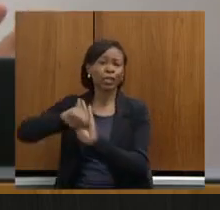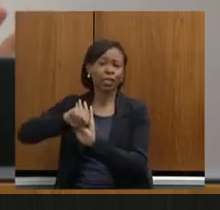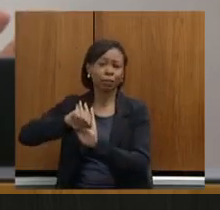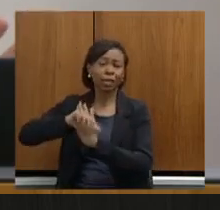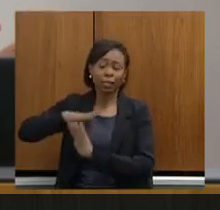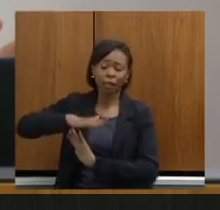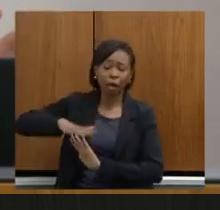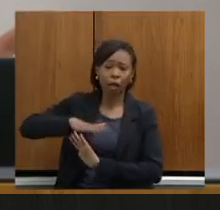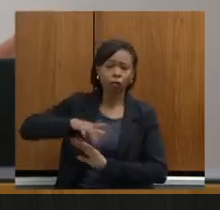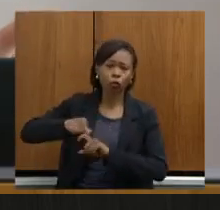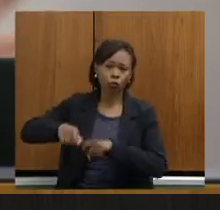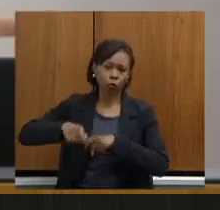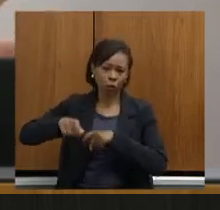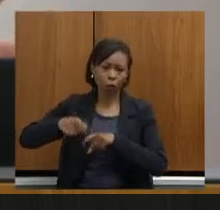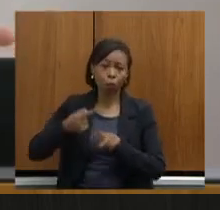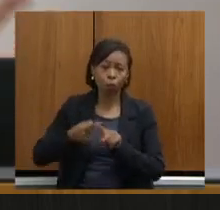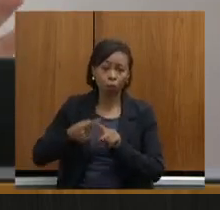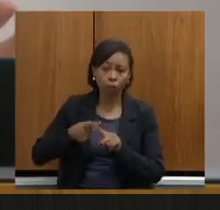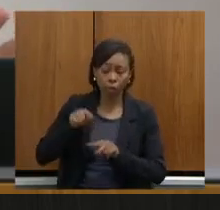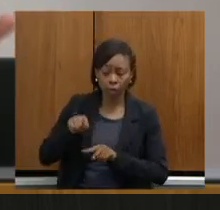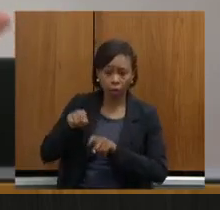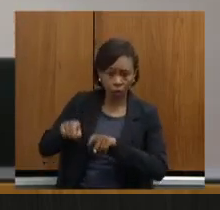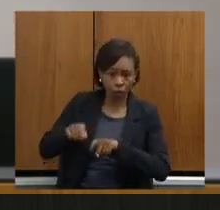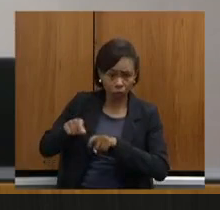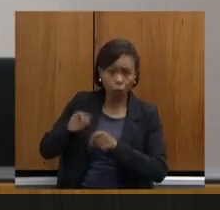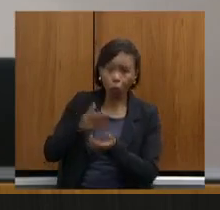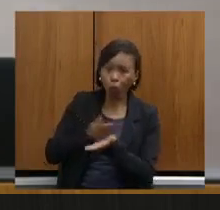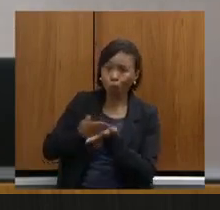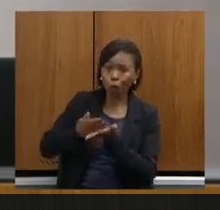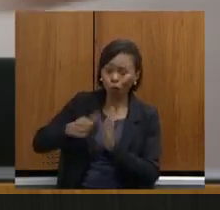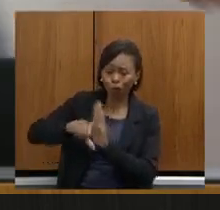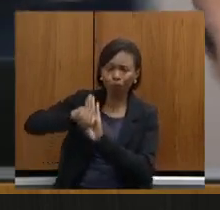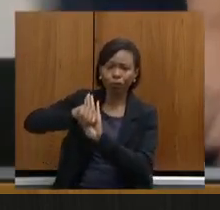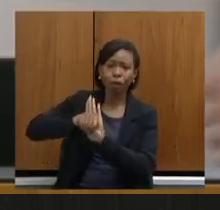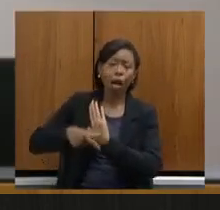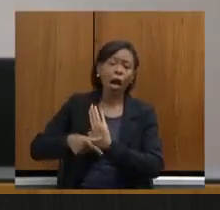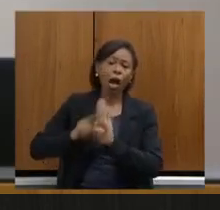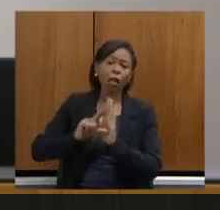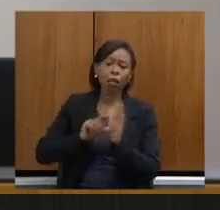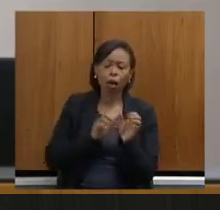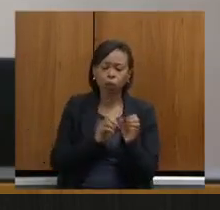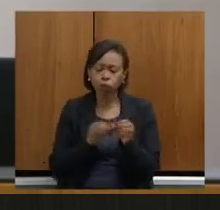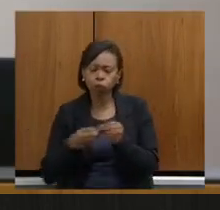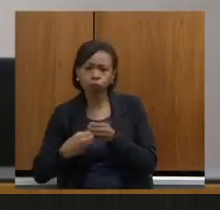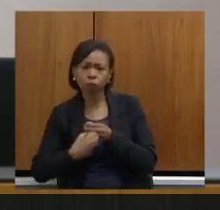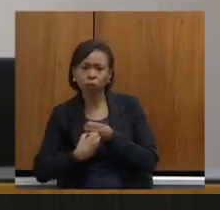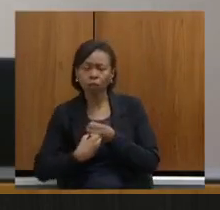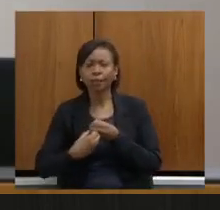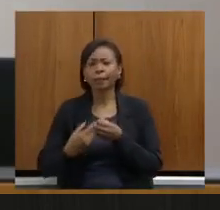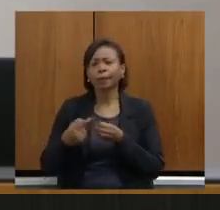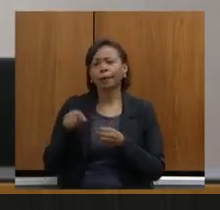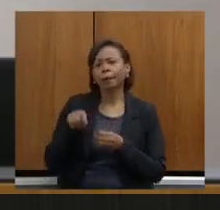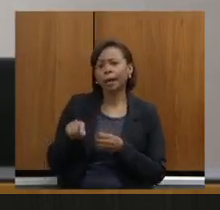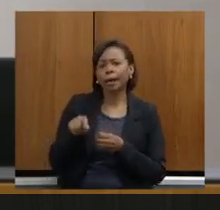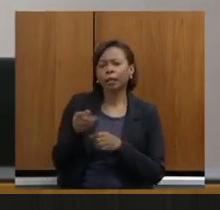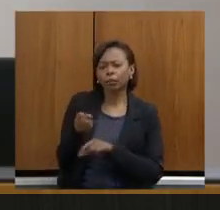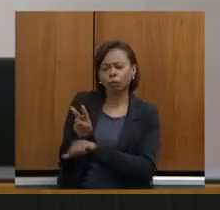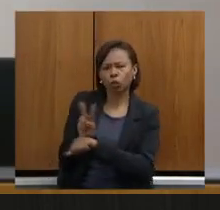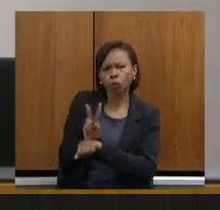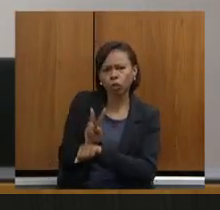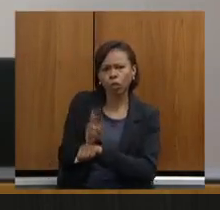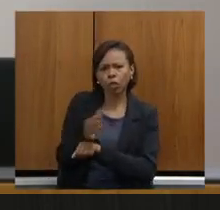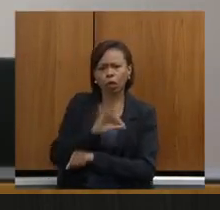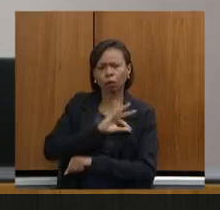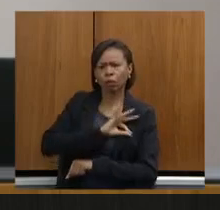migrou a zona rural o crime que era do perímetro urbano em razão é das vigias do policiamento